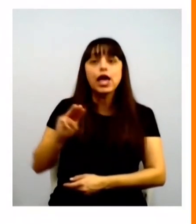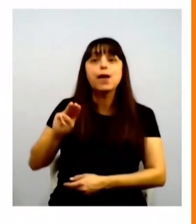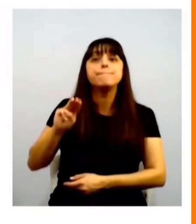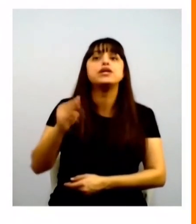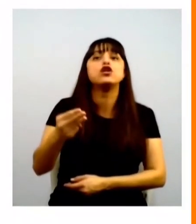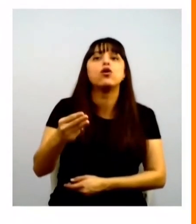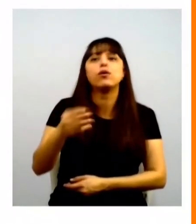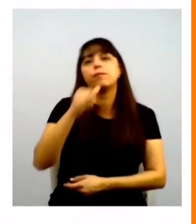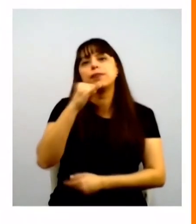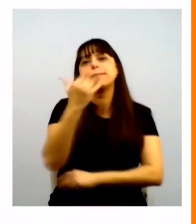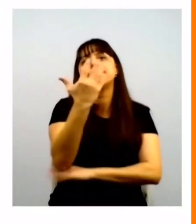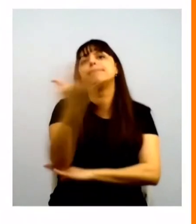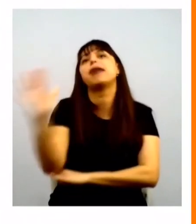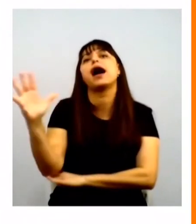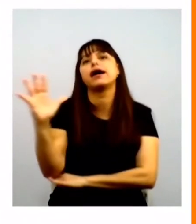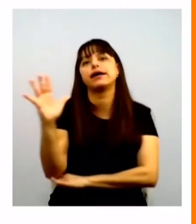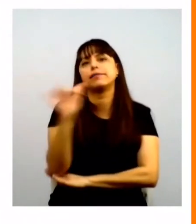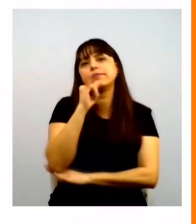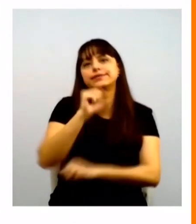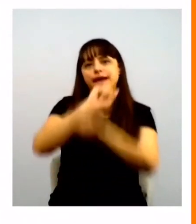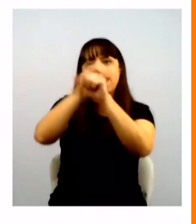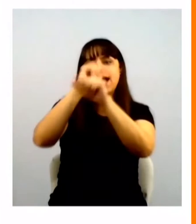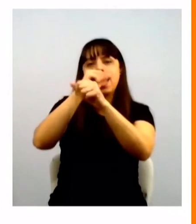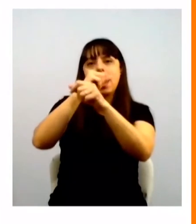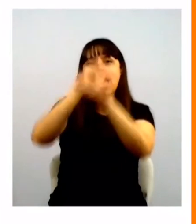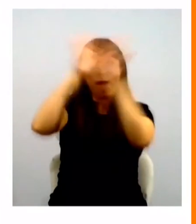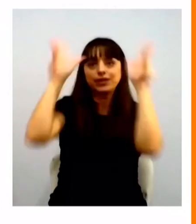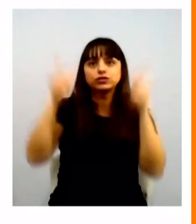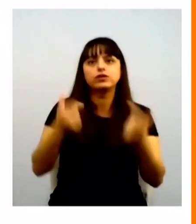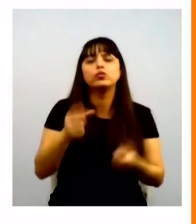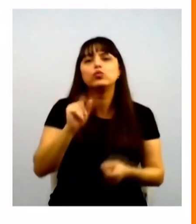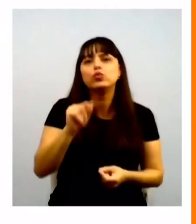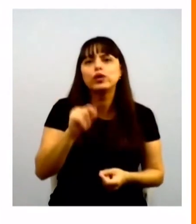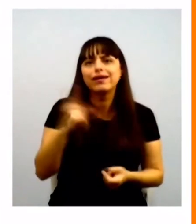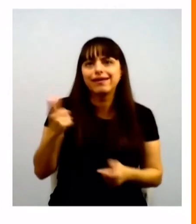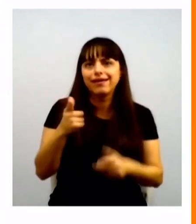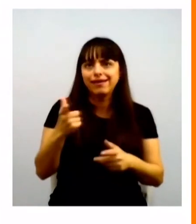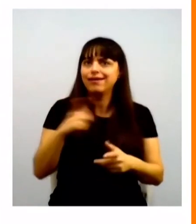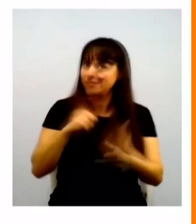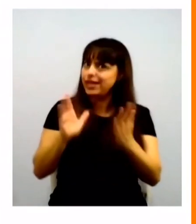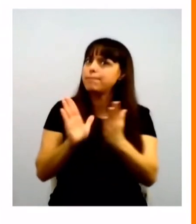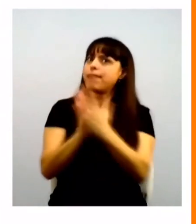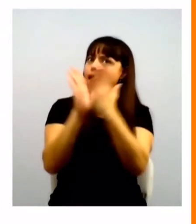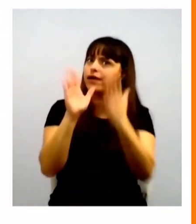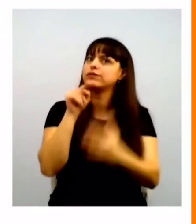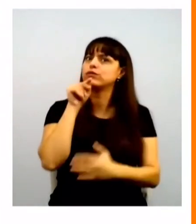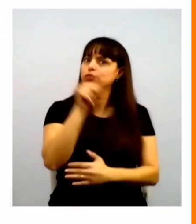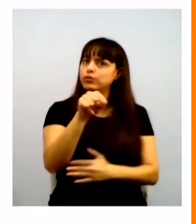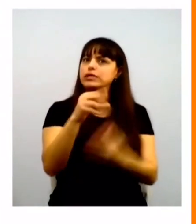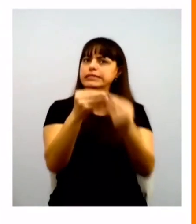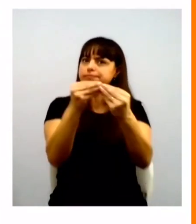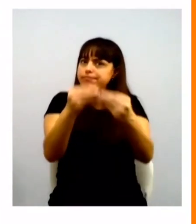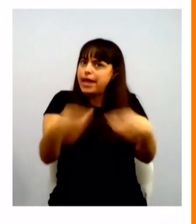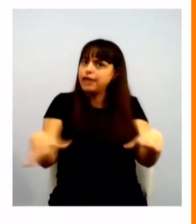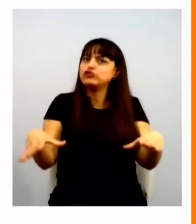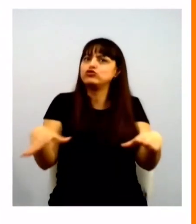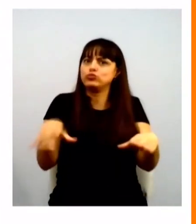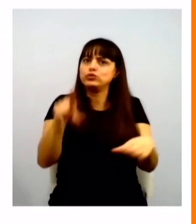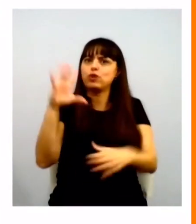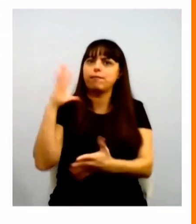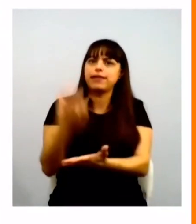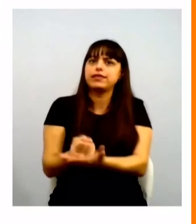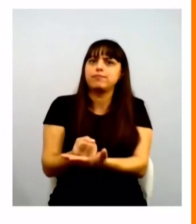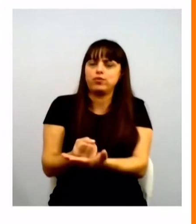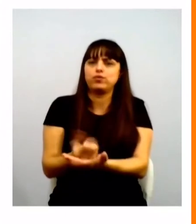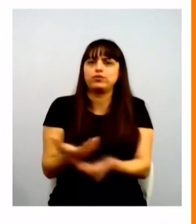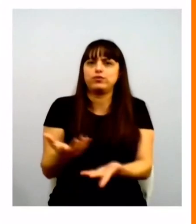do Amazonas, o impacto do turismo sobre o patrimônio é muito alto. E, então, o que